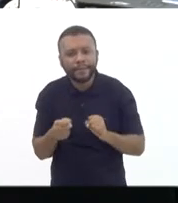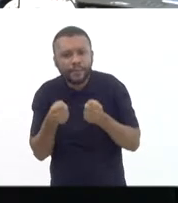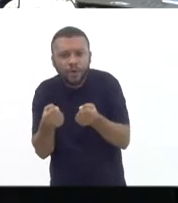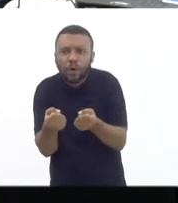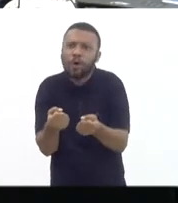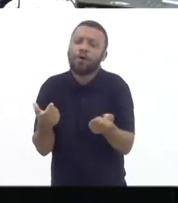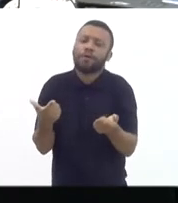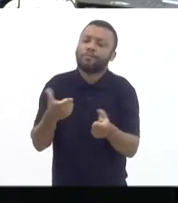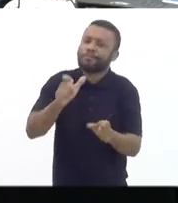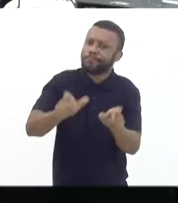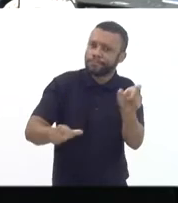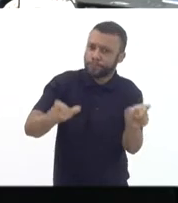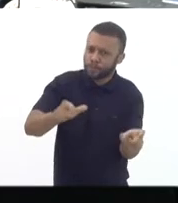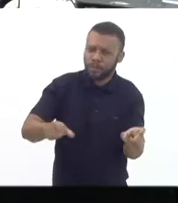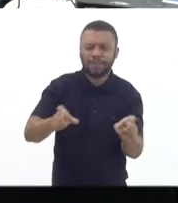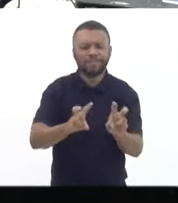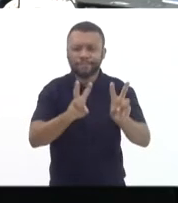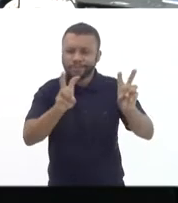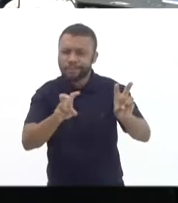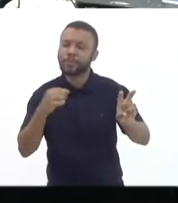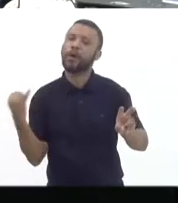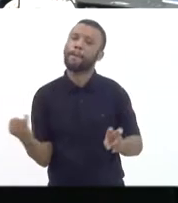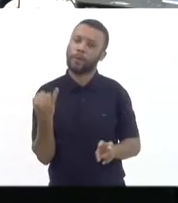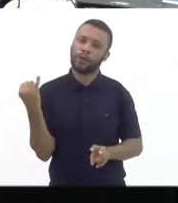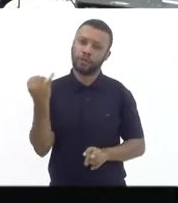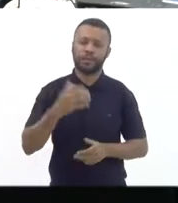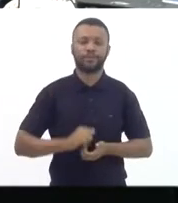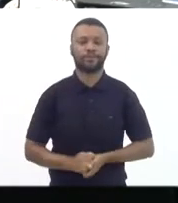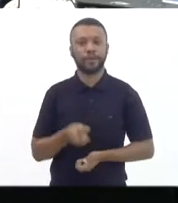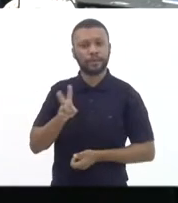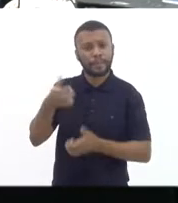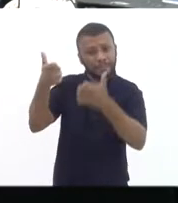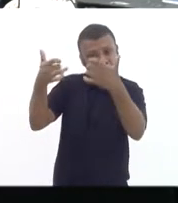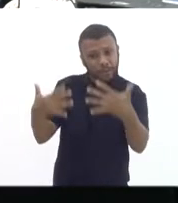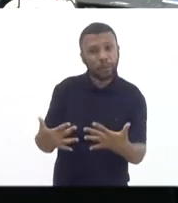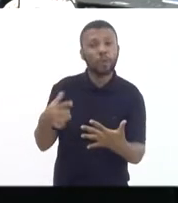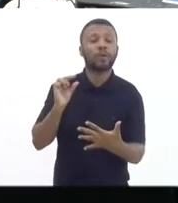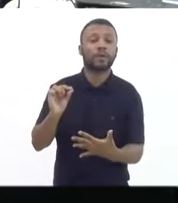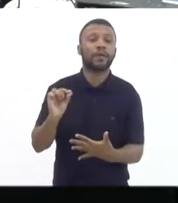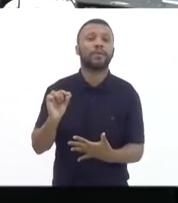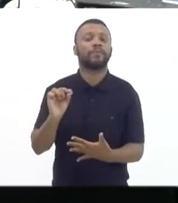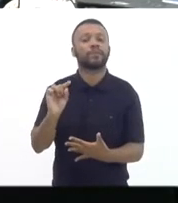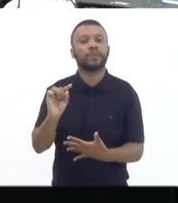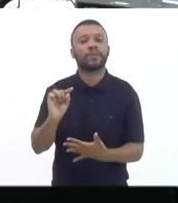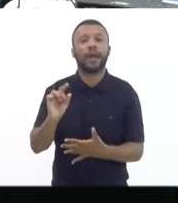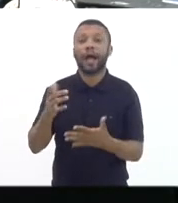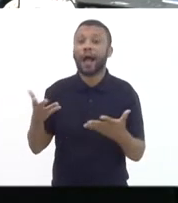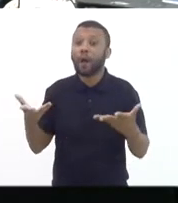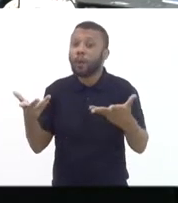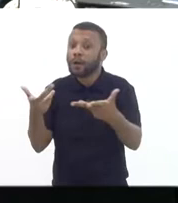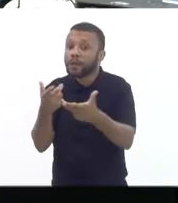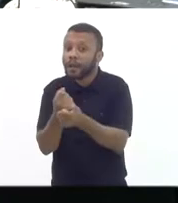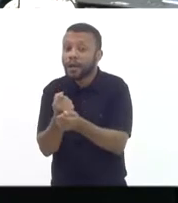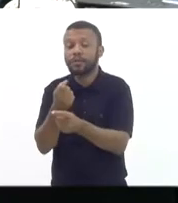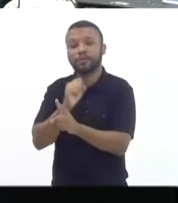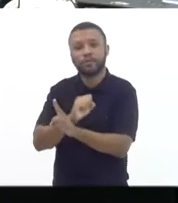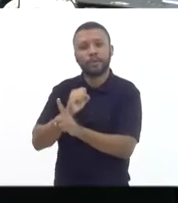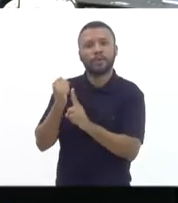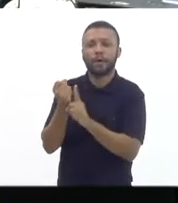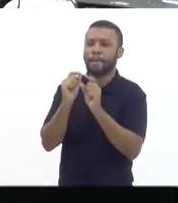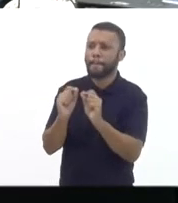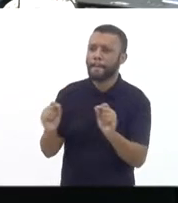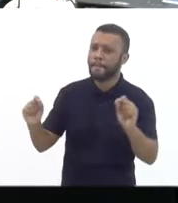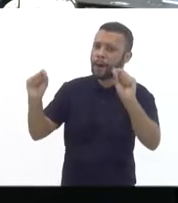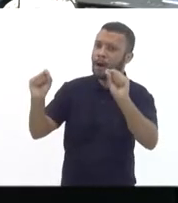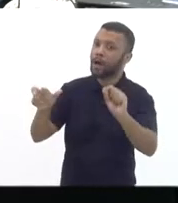defensores dessa questão tão importante. Eu sempre digo, Gustavo Schmidt, que a qualidade de uma sociedade não